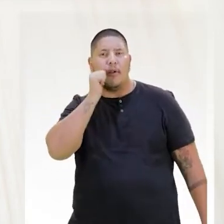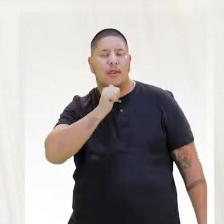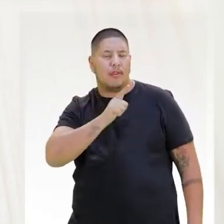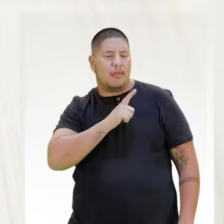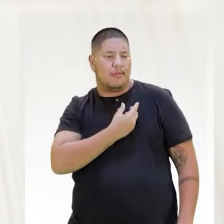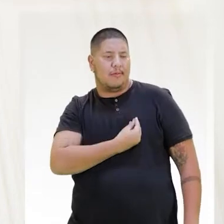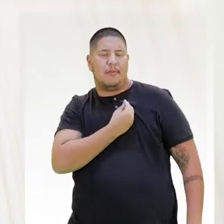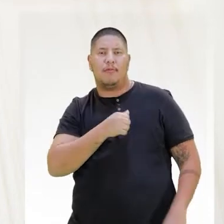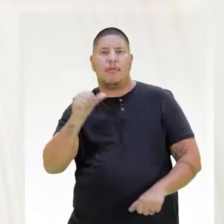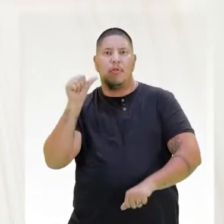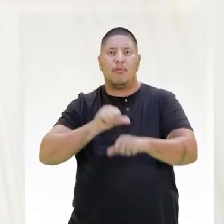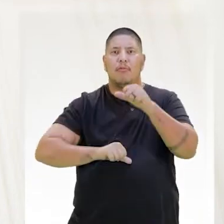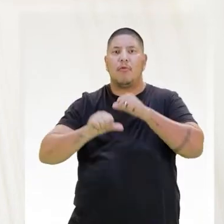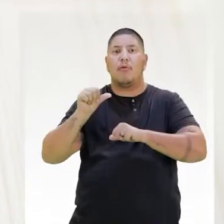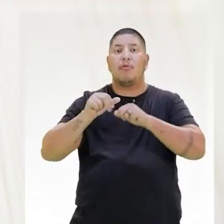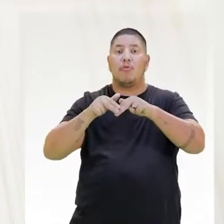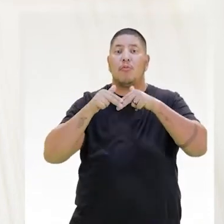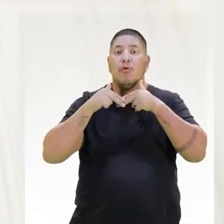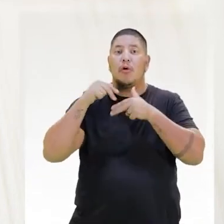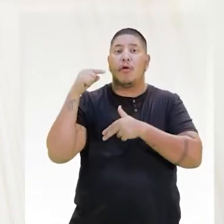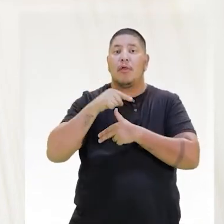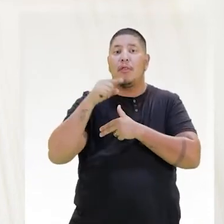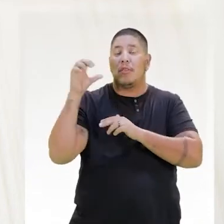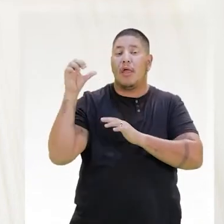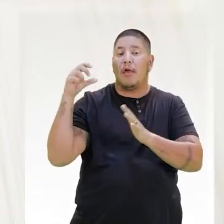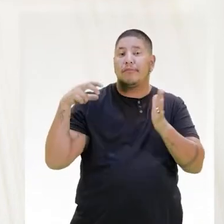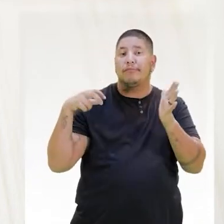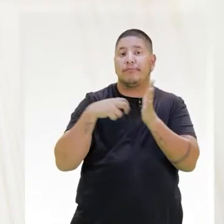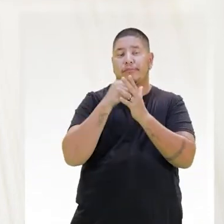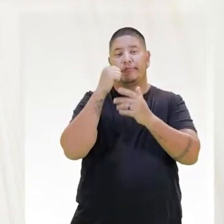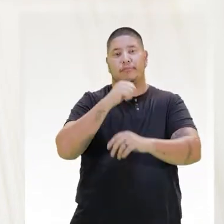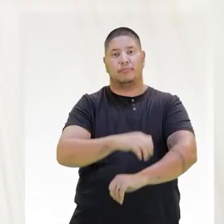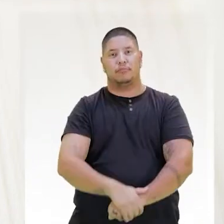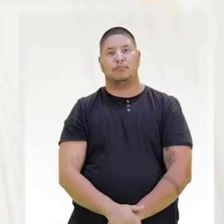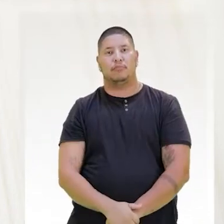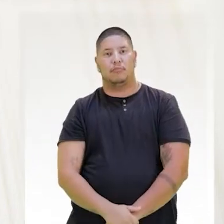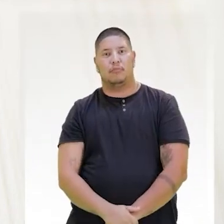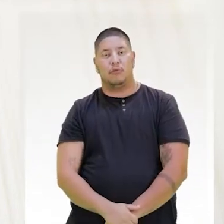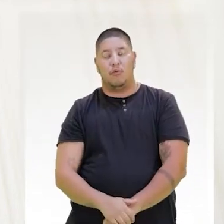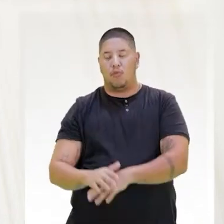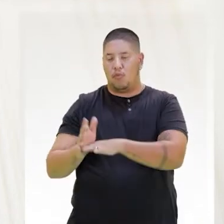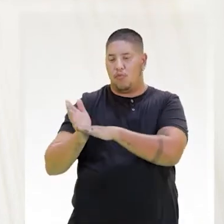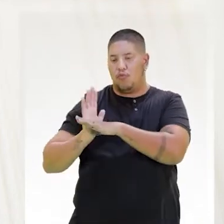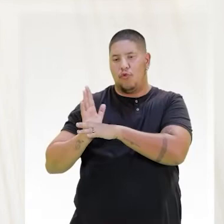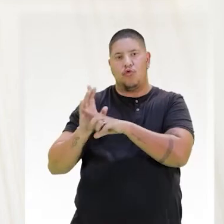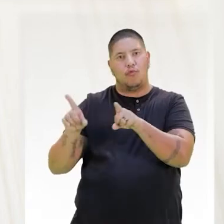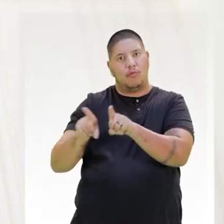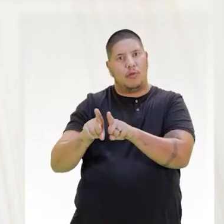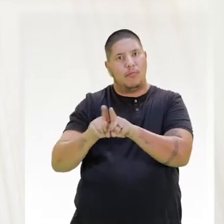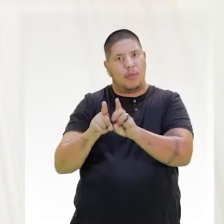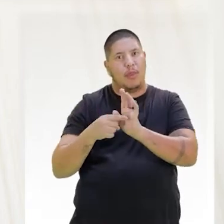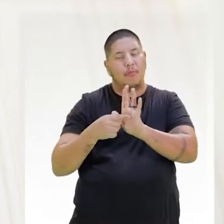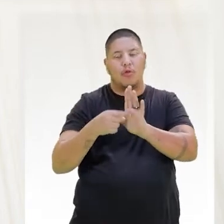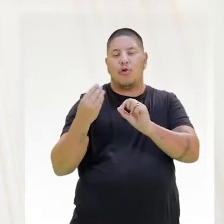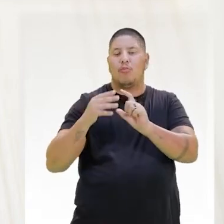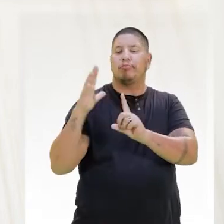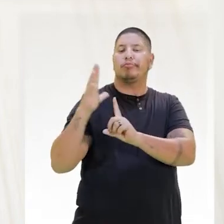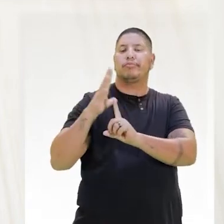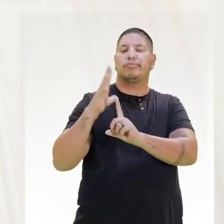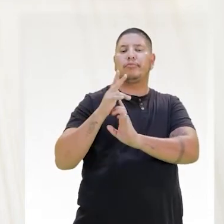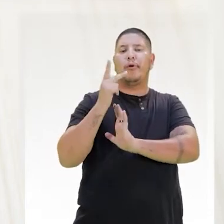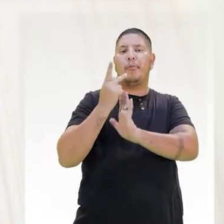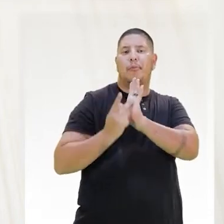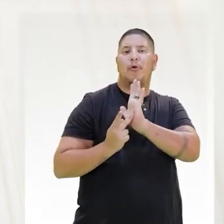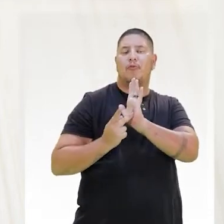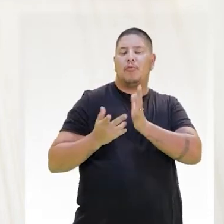suas vidas modificadas por conta deste grave acidente. O vídeo mostra também como elas foram impactadas pelo